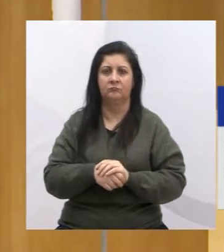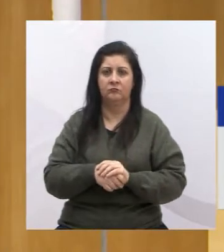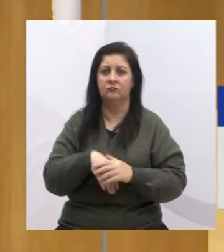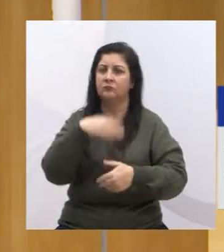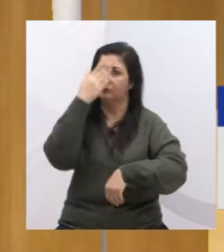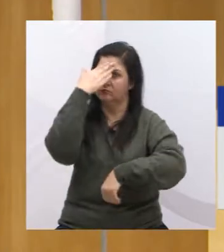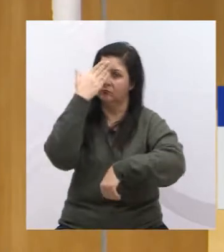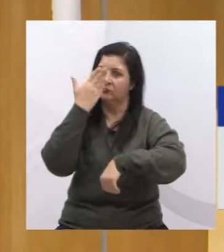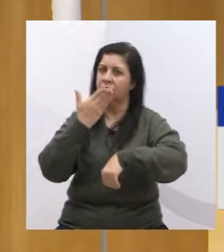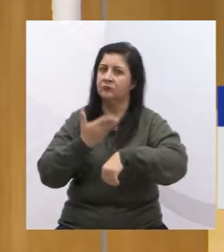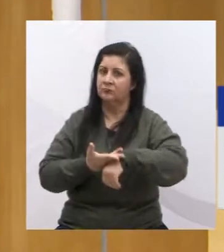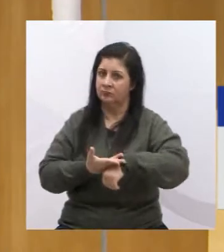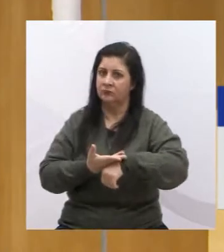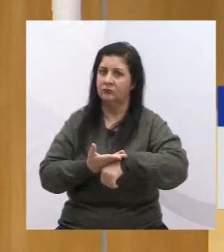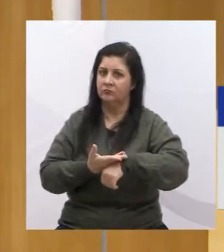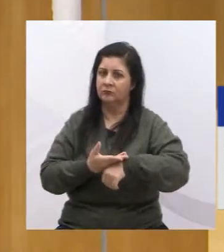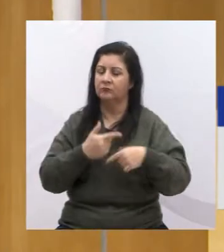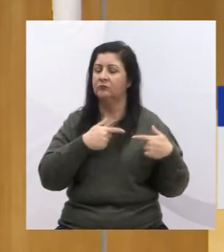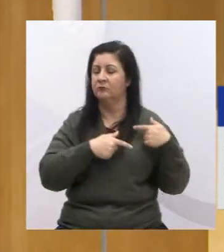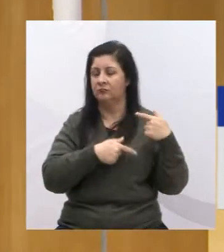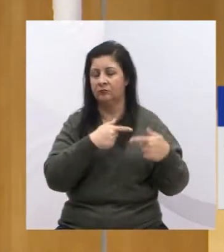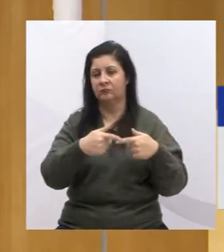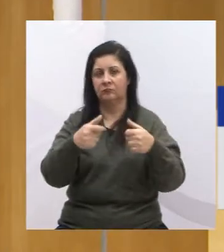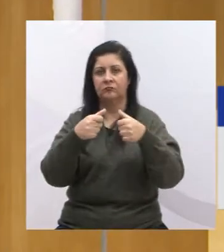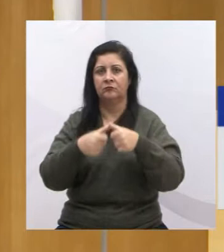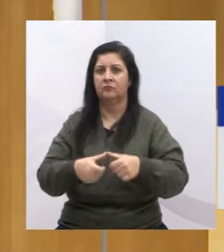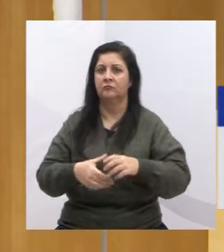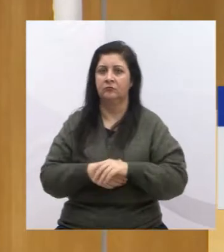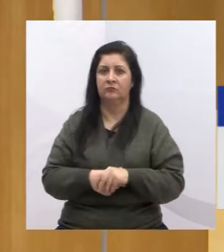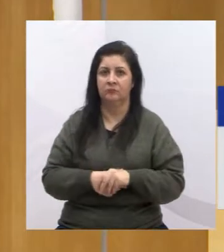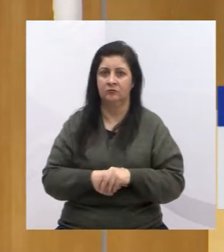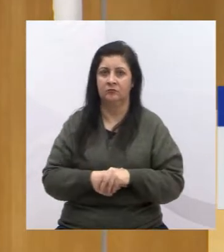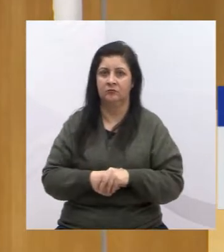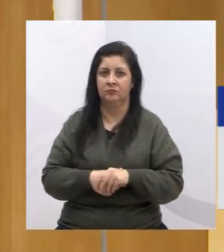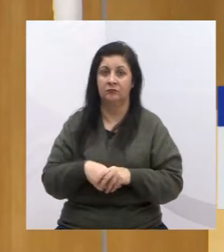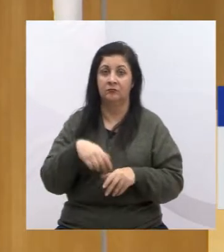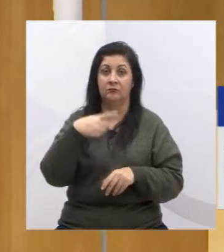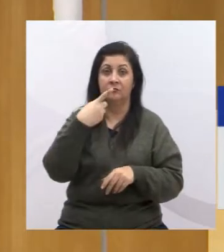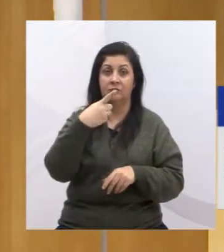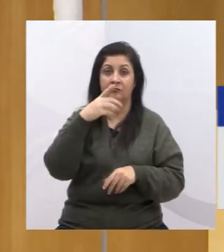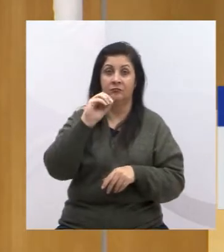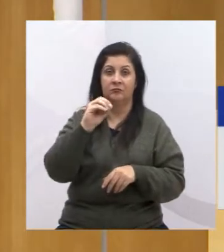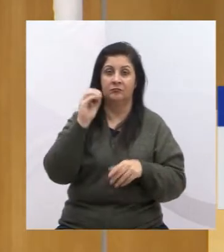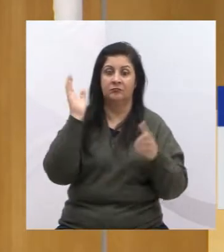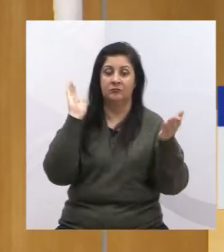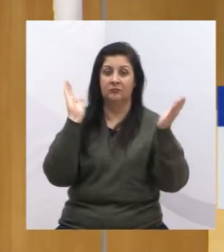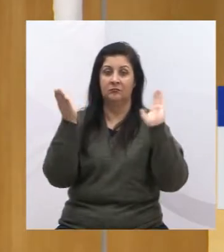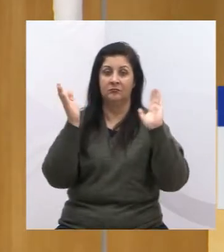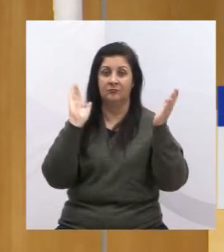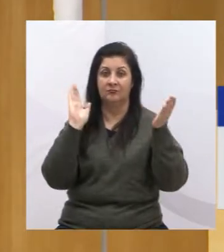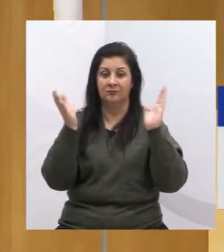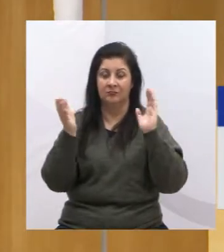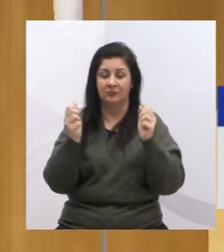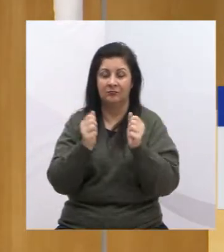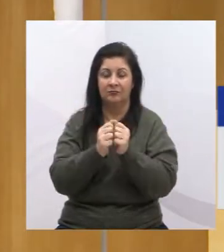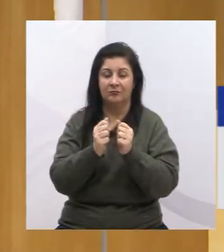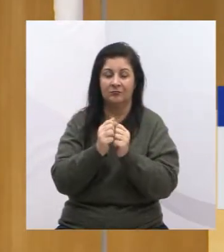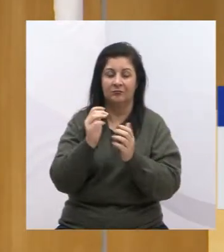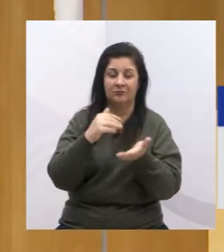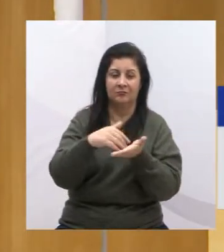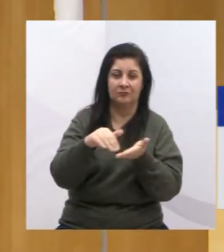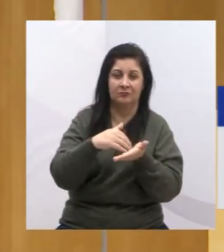legado aí que nós vamos deixar para a cidade. Foram mais de 10 reuniões junto com a Secretaria de Meio Ambiente,